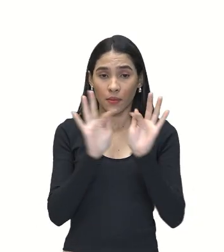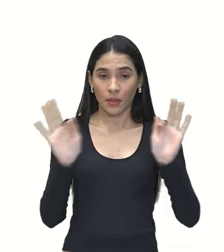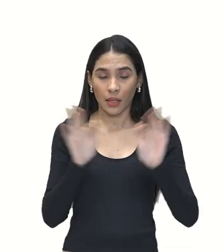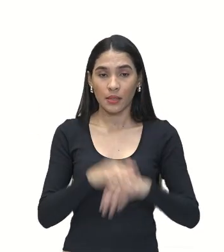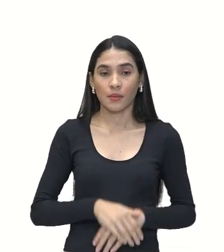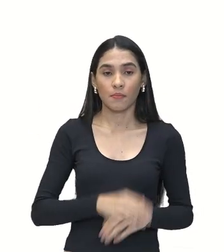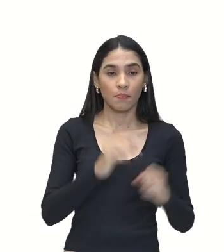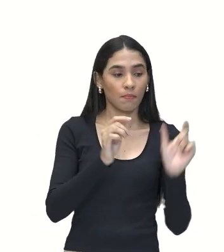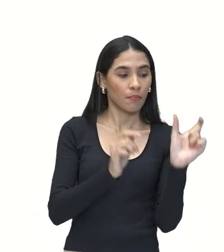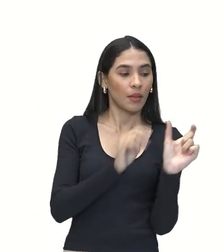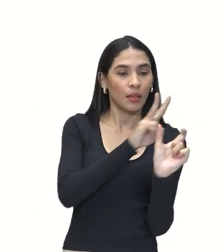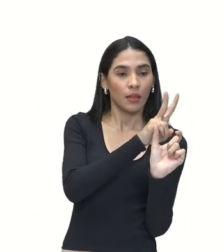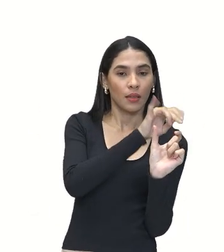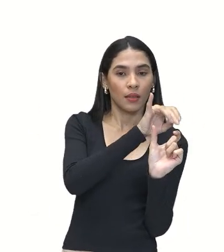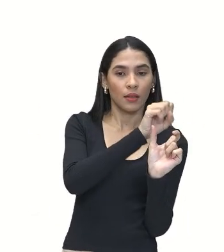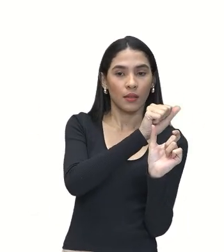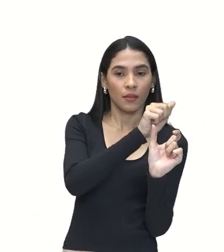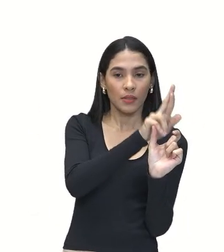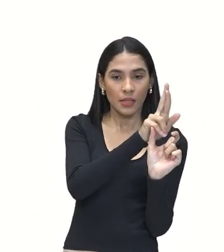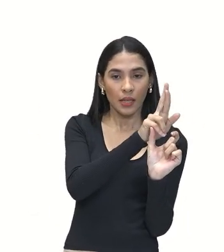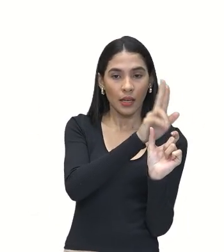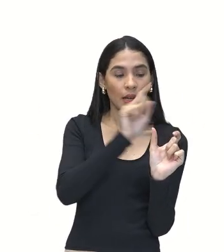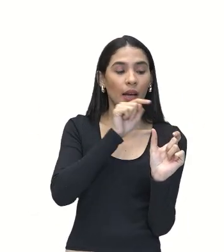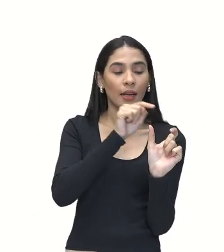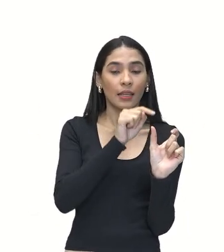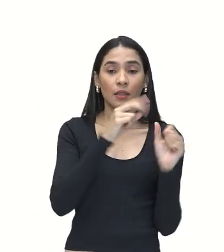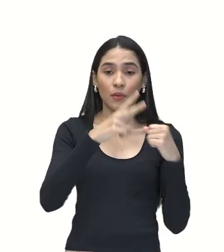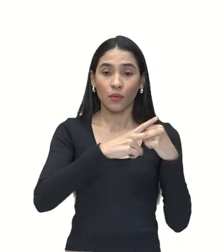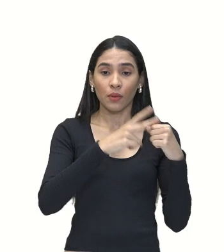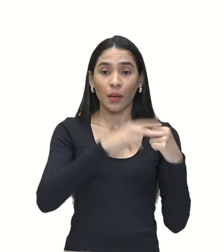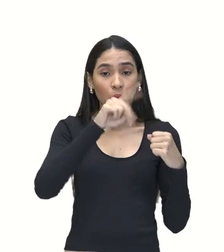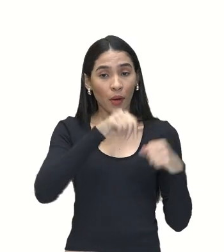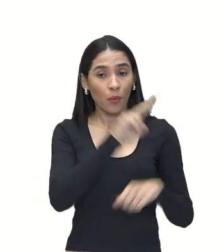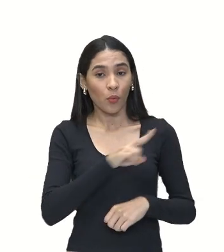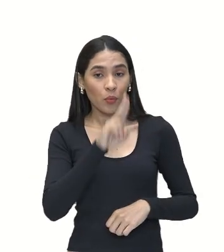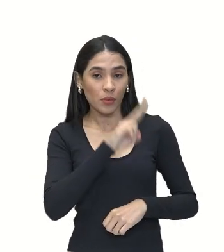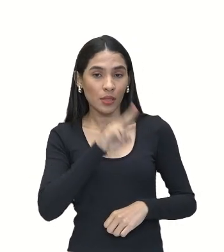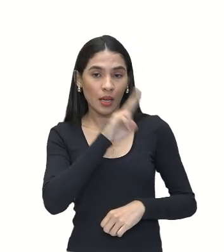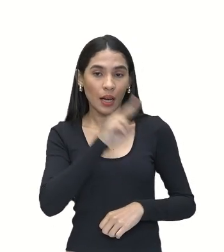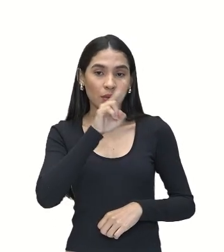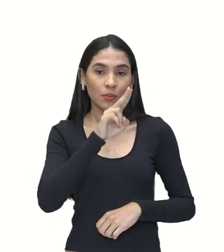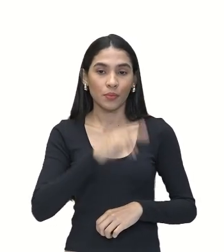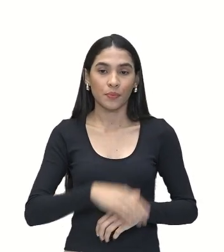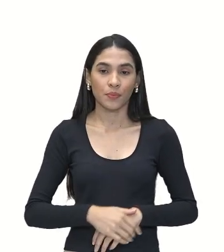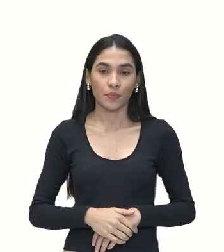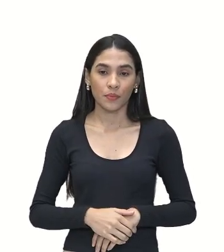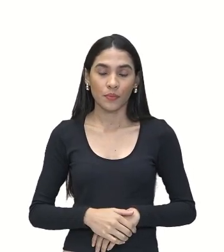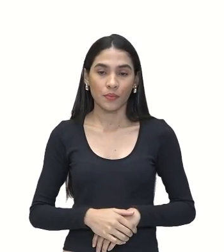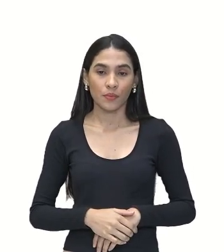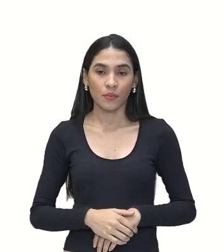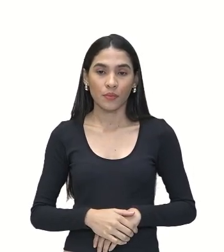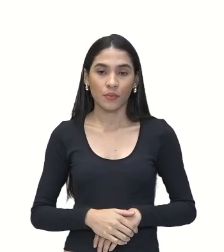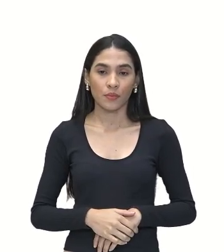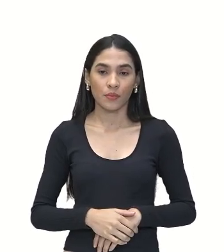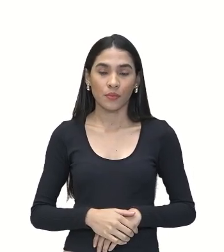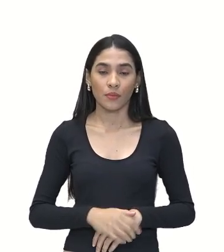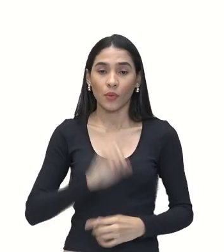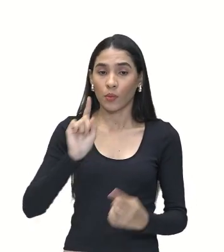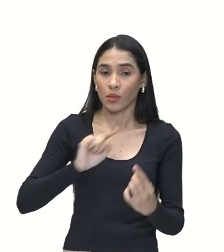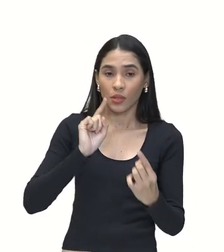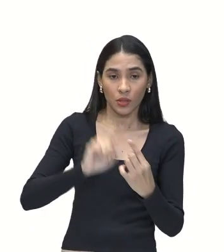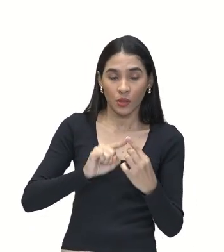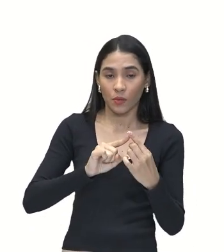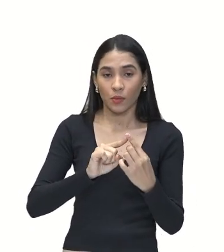visar ao desenvolvimento, o verbo visar, foi utilizado aí no sentido de objetivo,